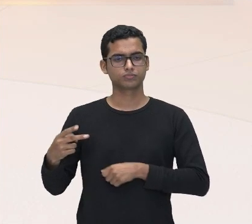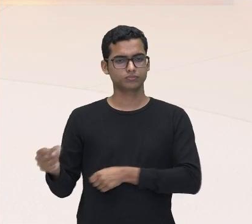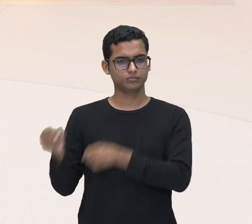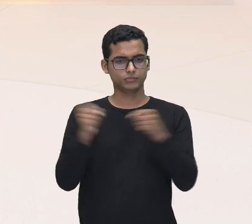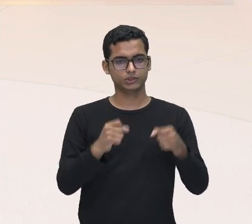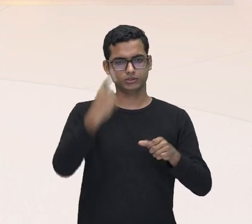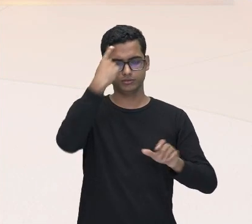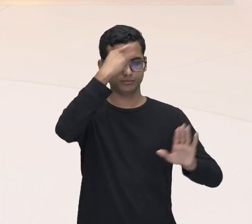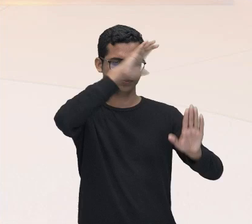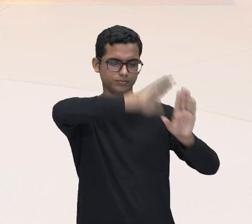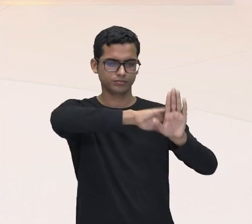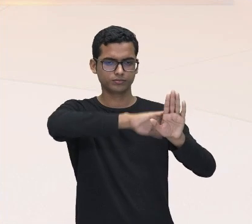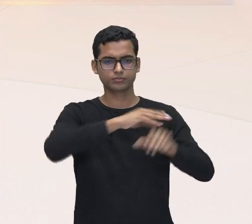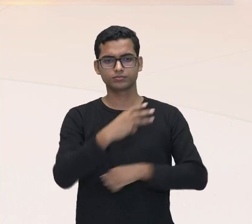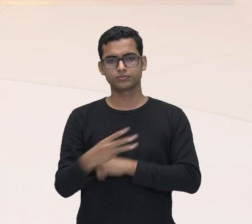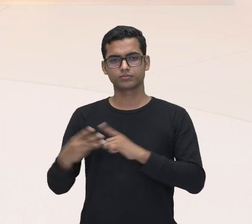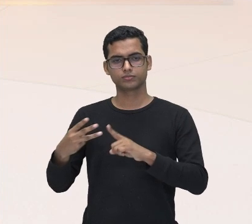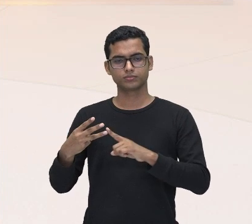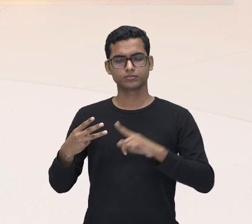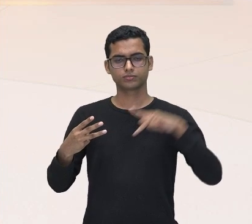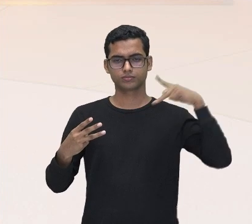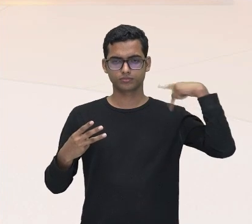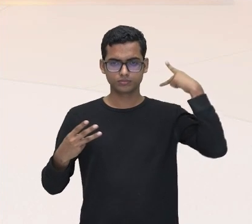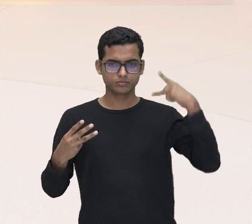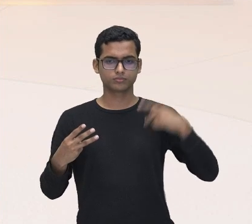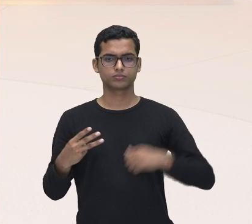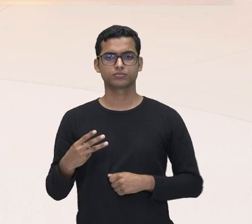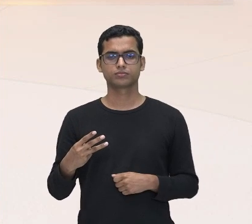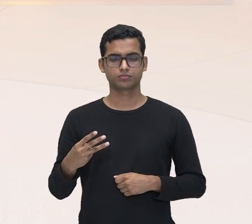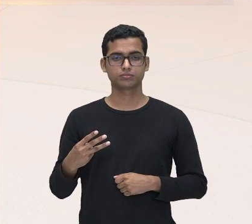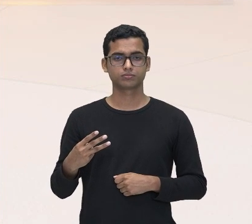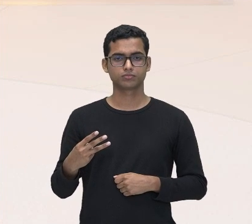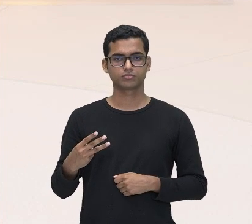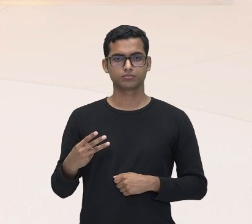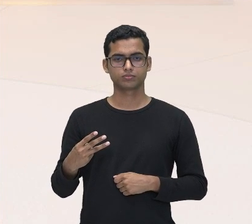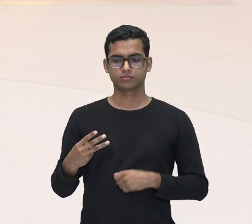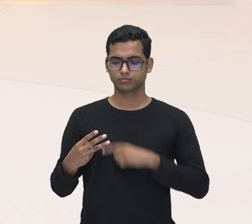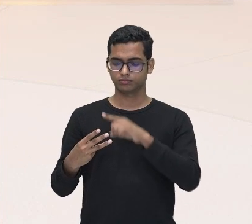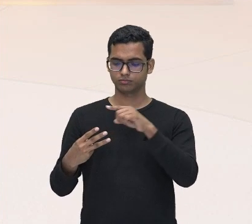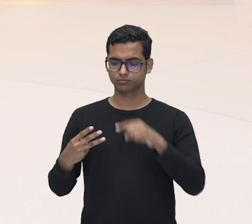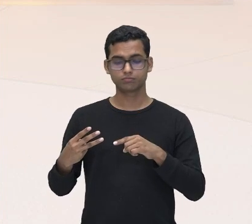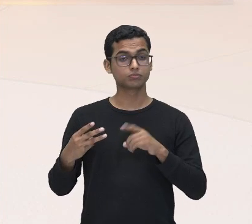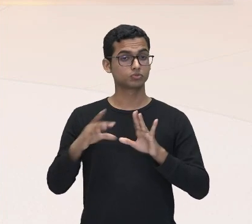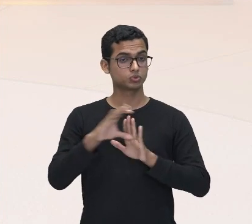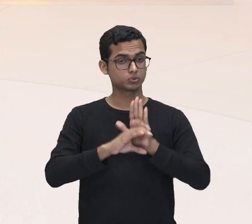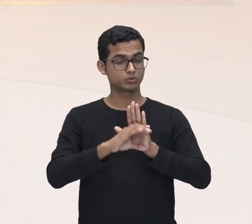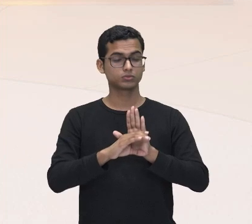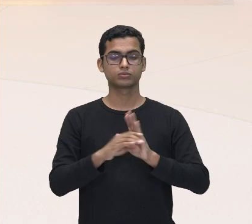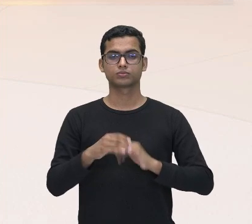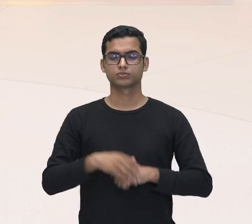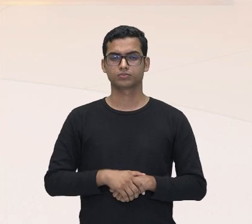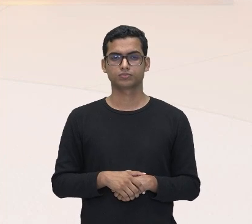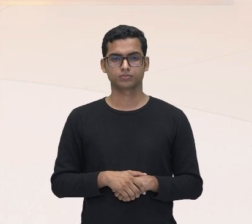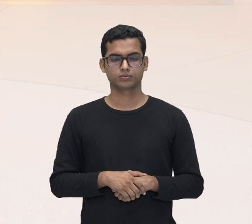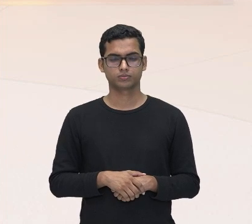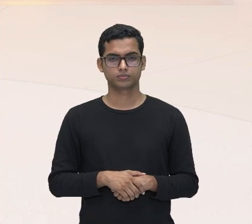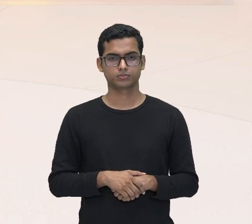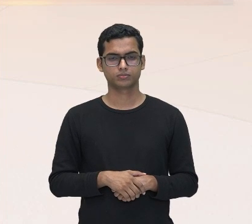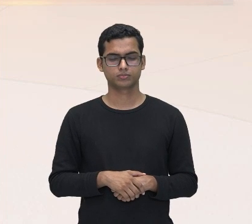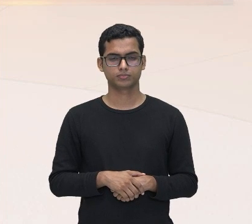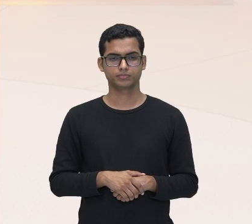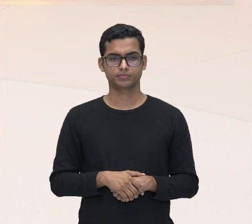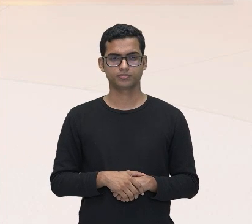Poder ideológico e o poder político. Vamos ver cada um deles agora em particular. Poder econômico